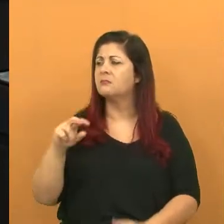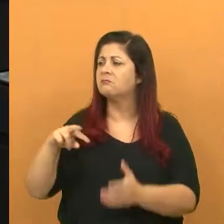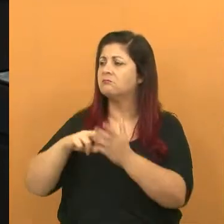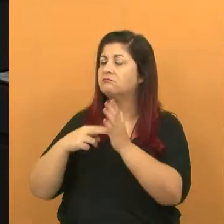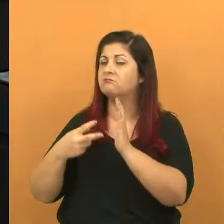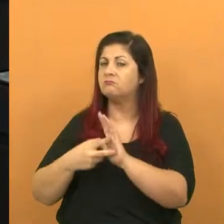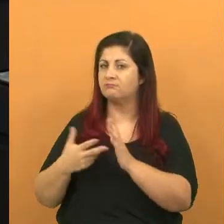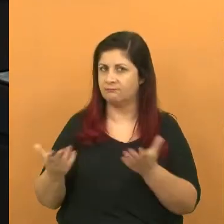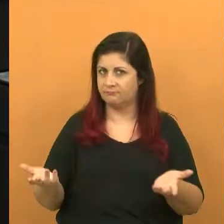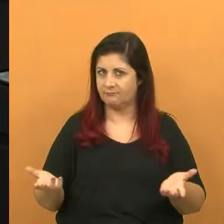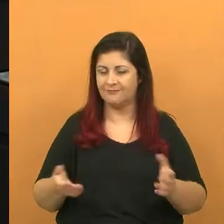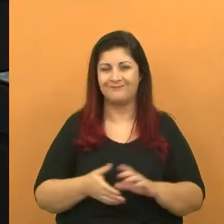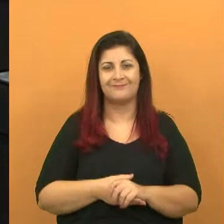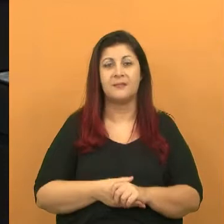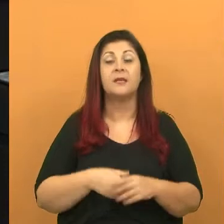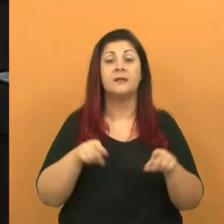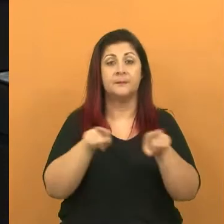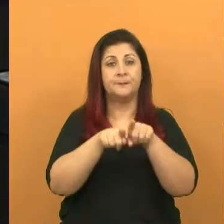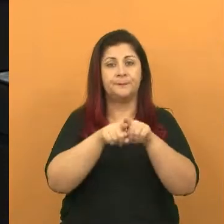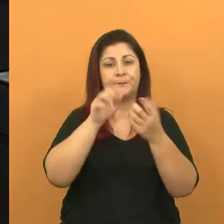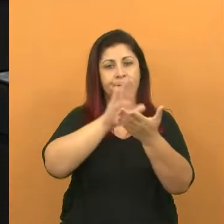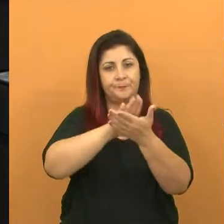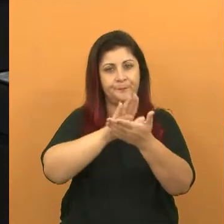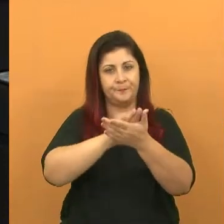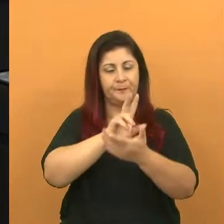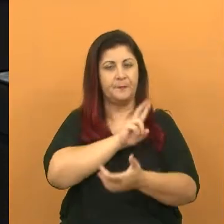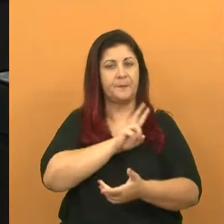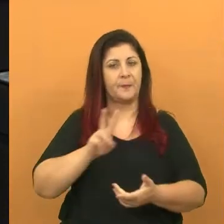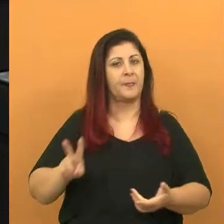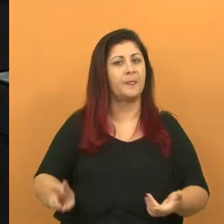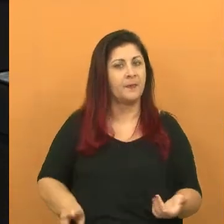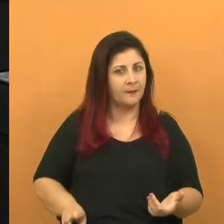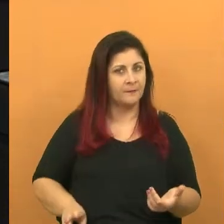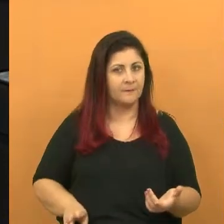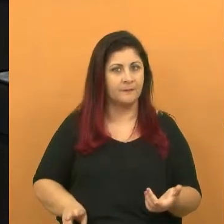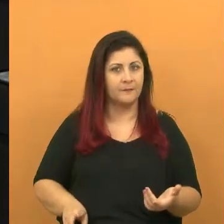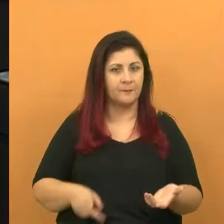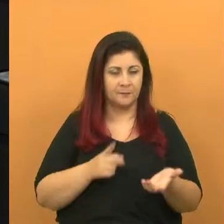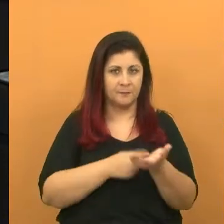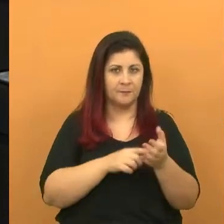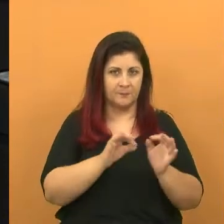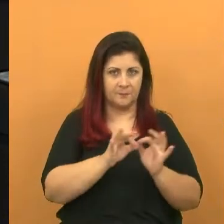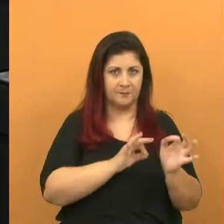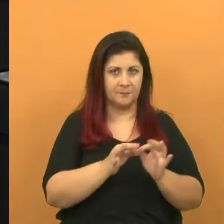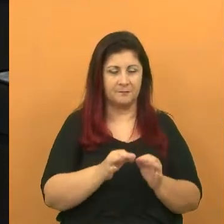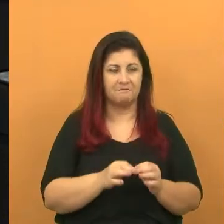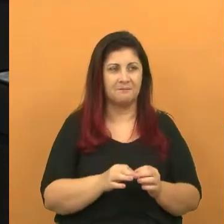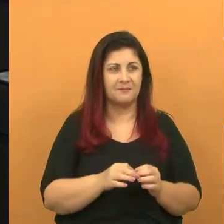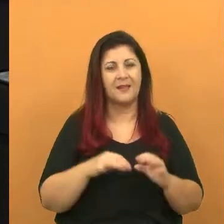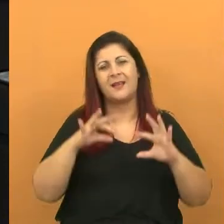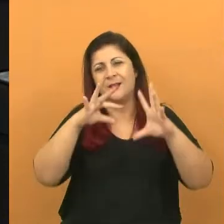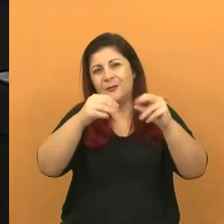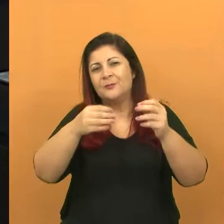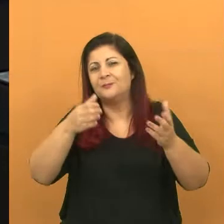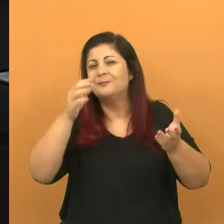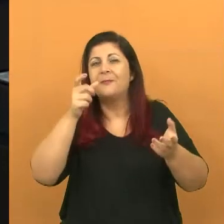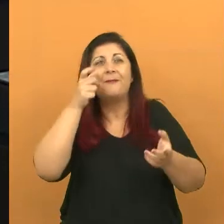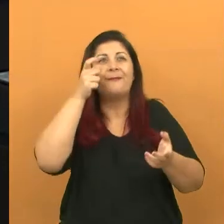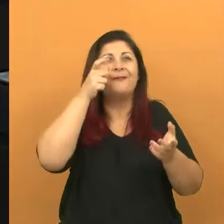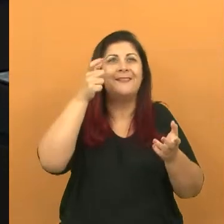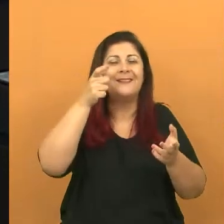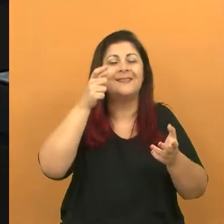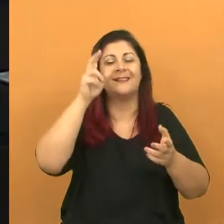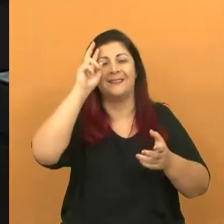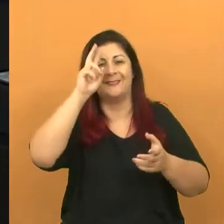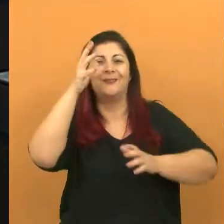parabenizar aqui também a vereadora por essa iniciativa, tá? Porque quem não ouviu história, né? Esses dias mesmo